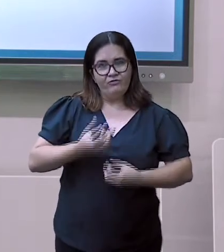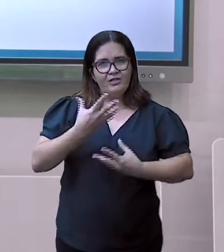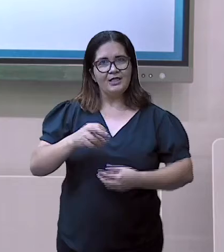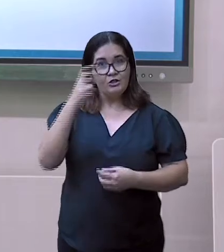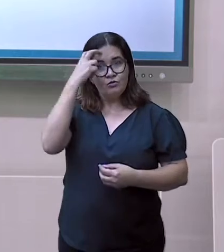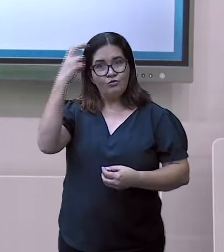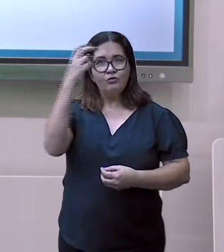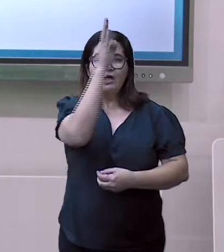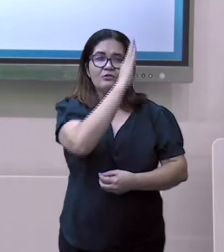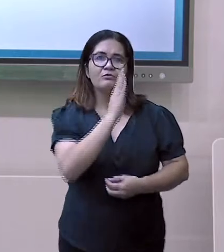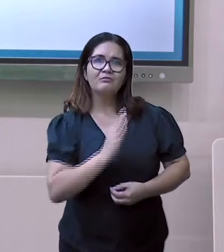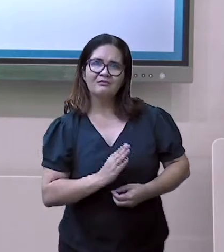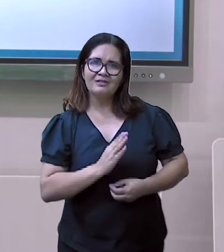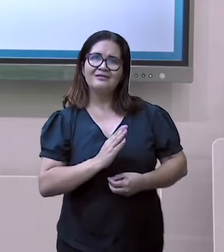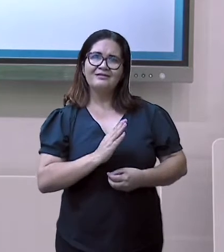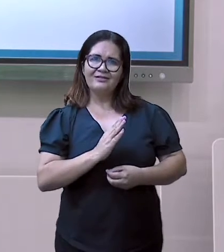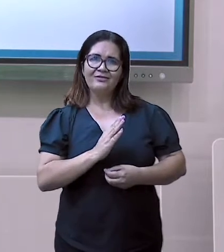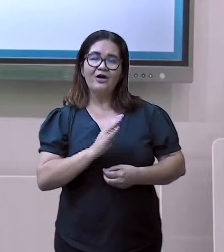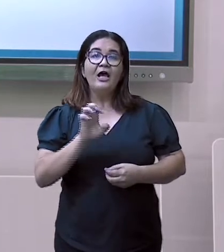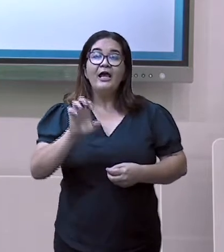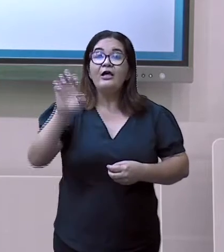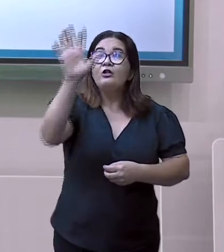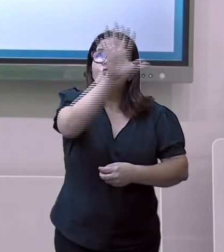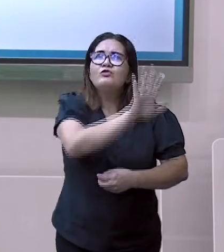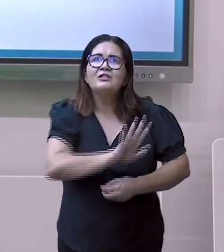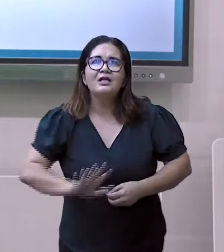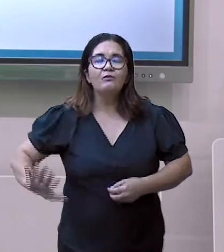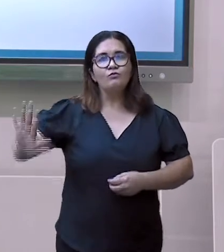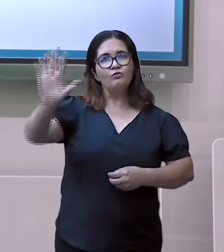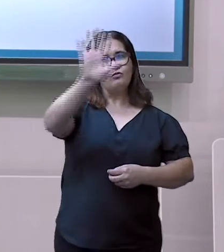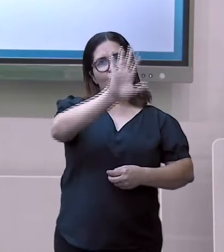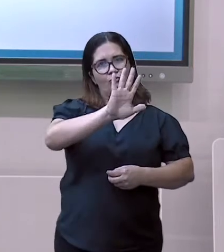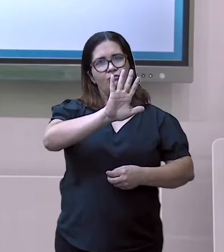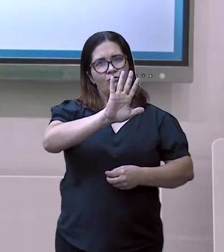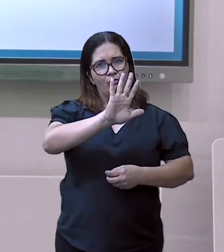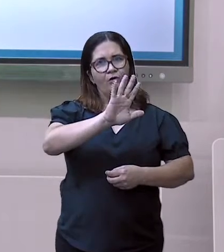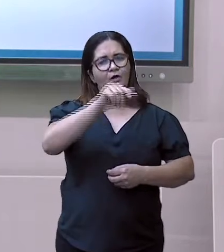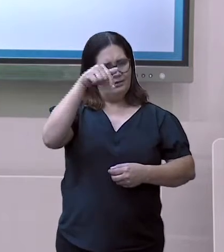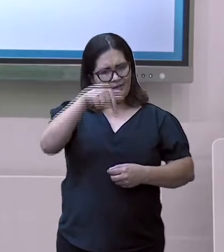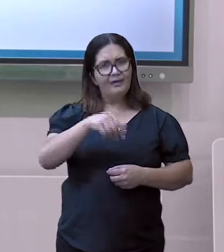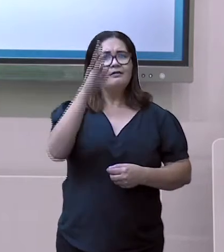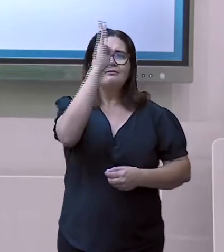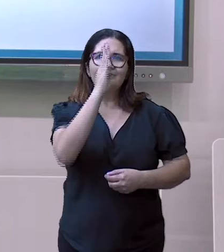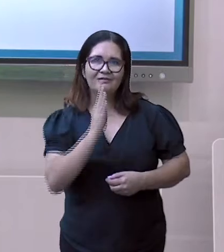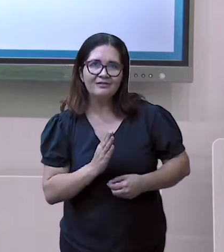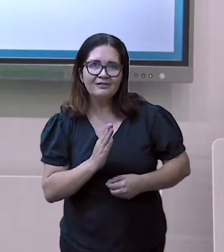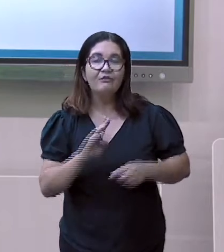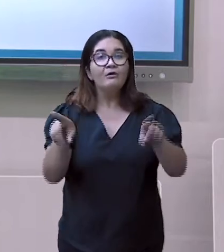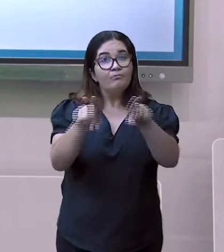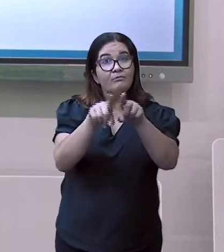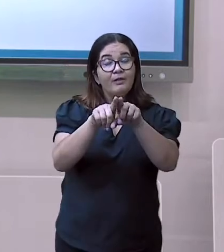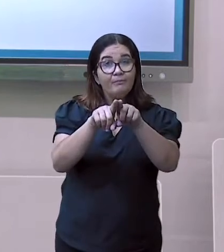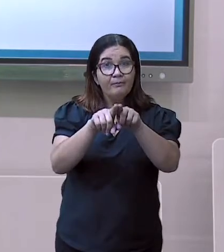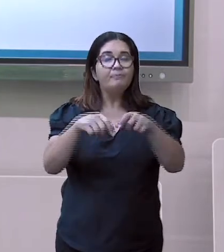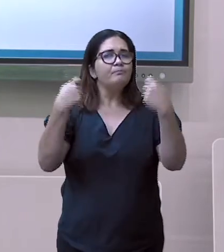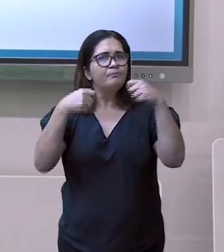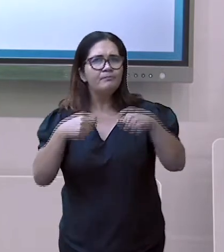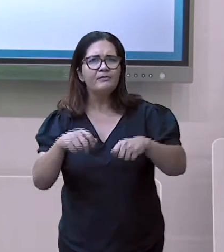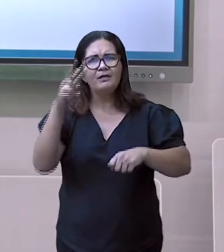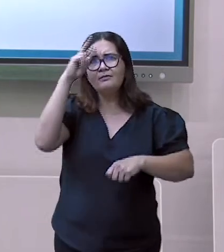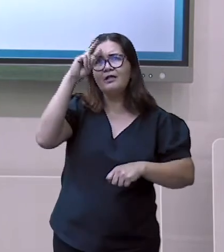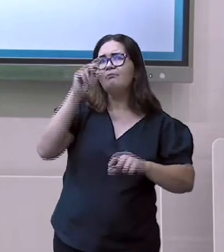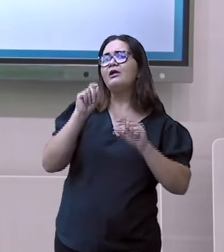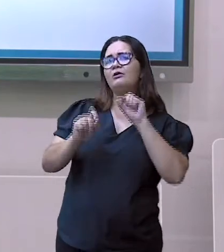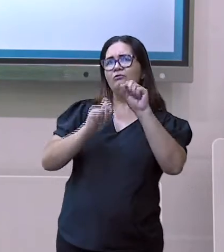envolvemos todo o território brasileiro, mas vale lembrar que alguns traços culturais